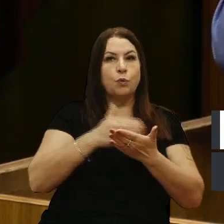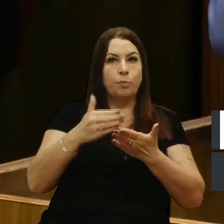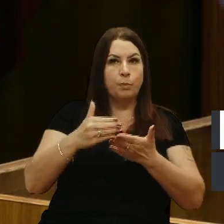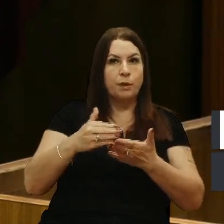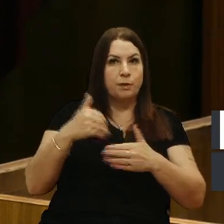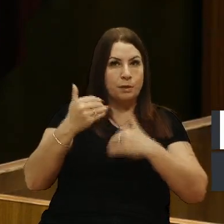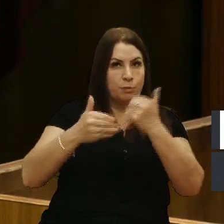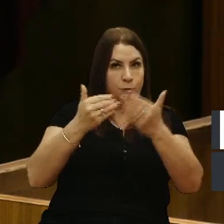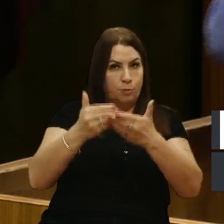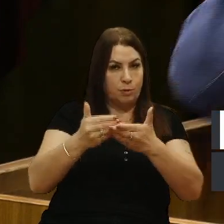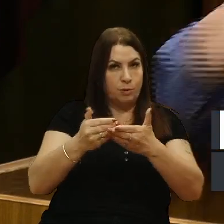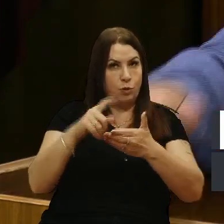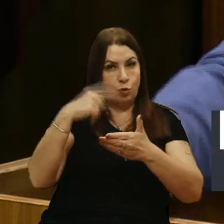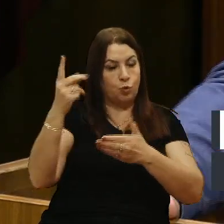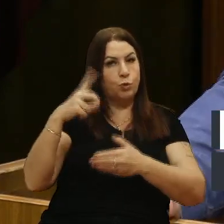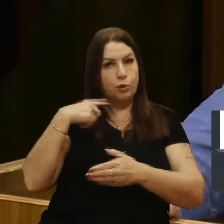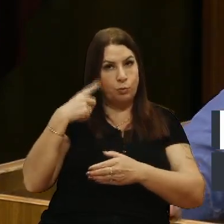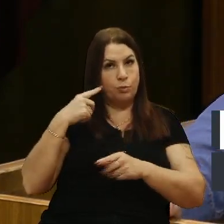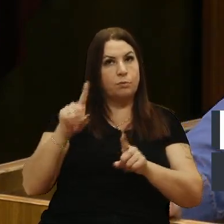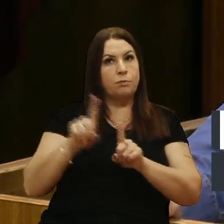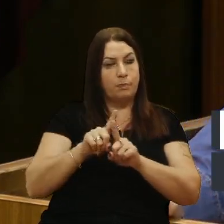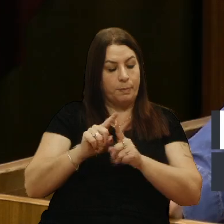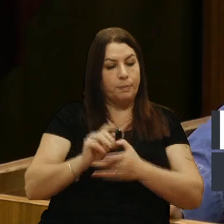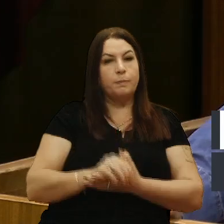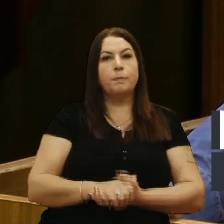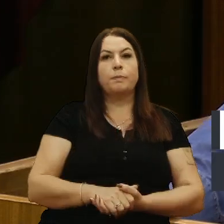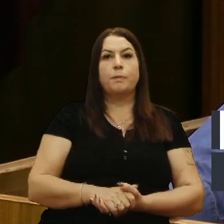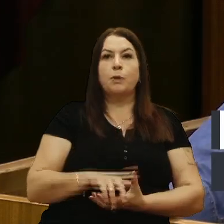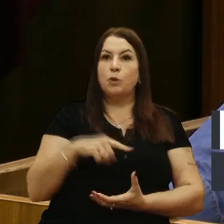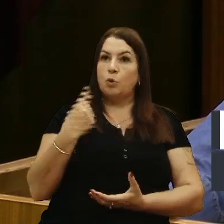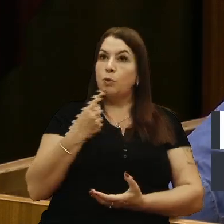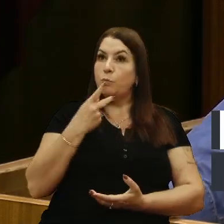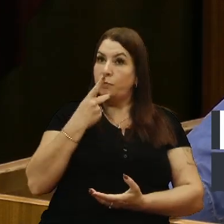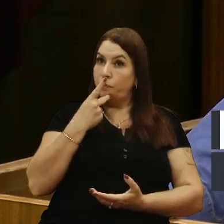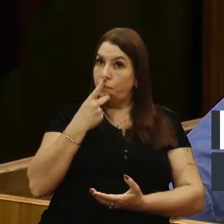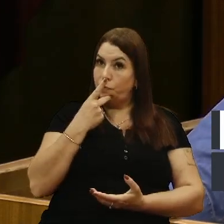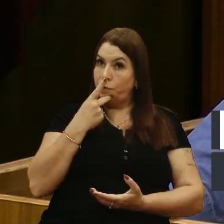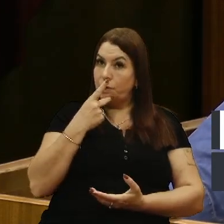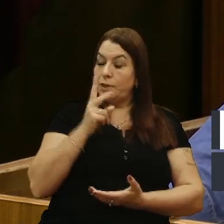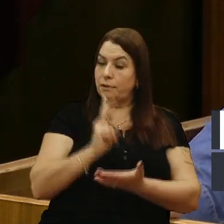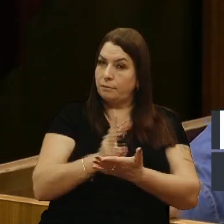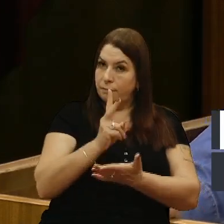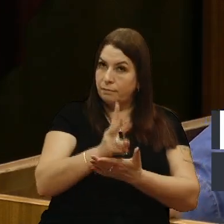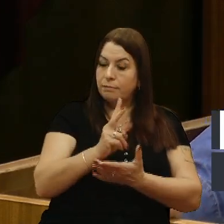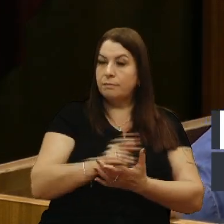desse processo, e de outros deputados também, que nós vamos dizer sempre.